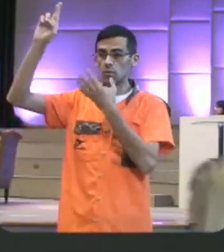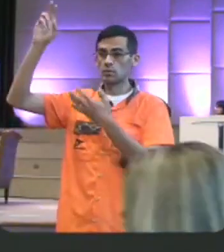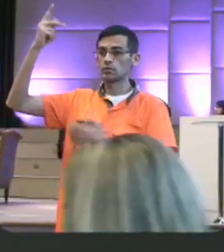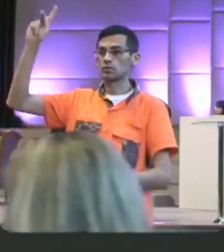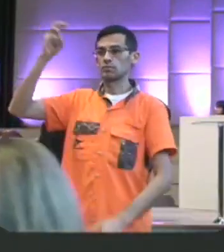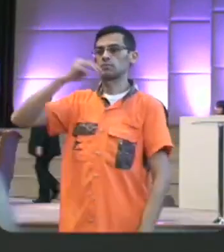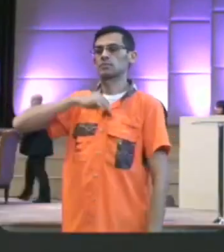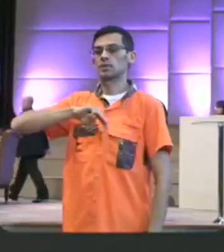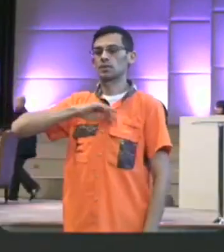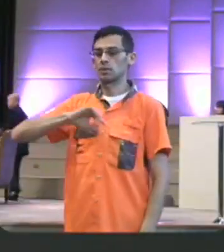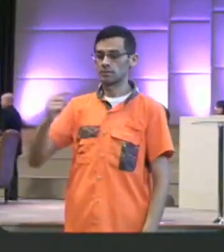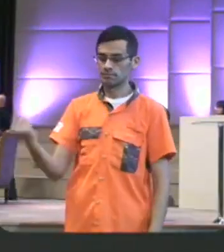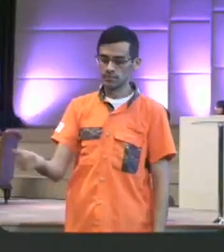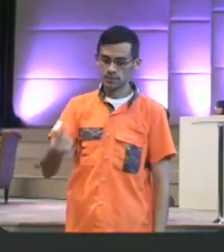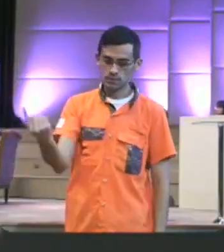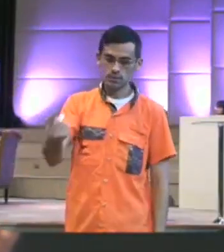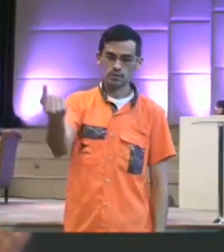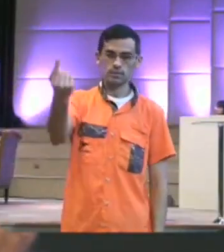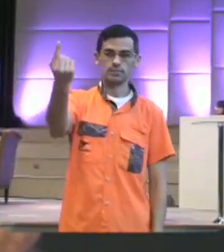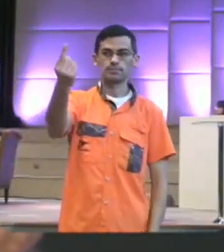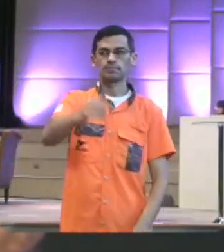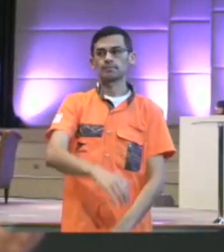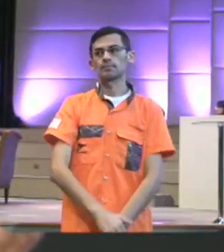sua misericórdia dura para sempre.